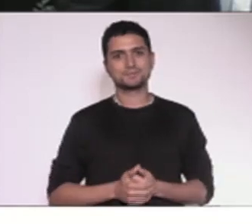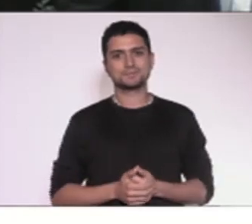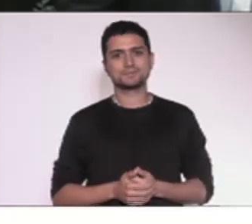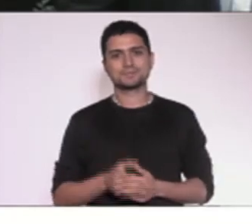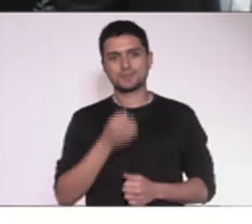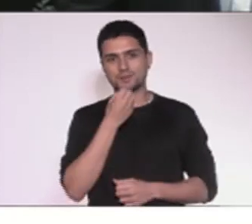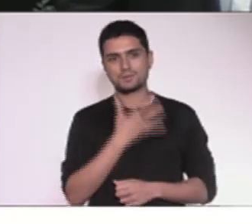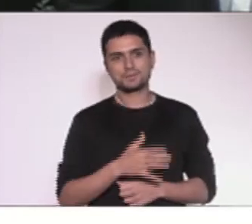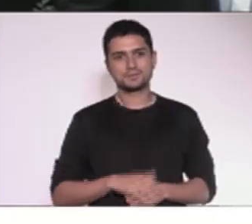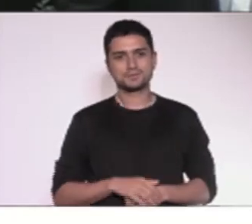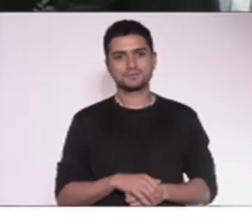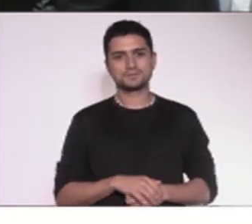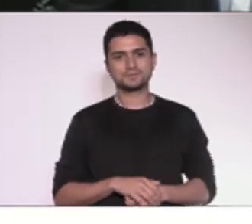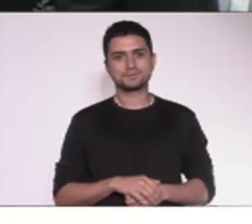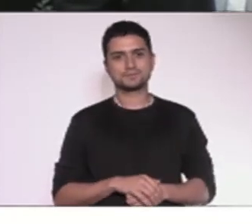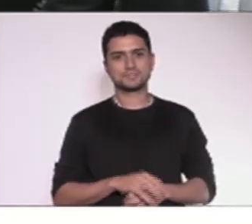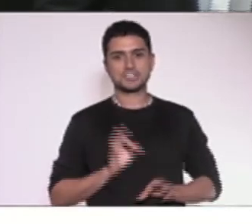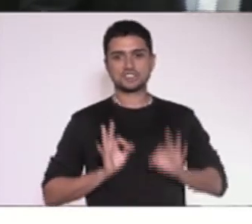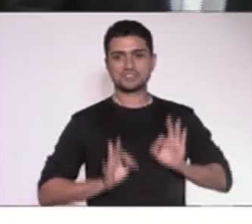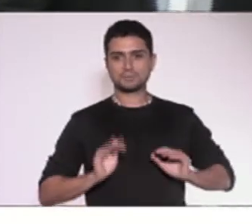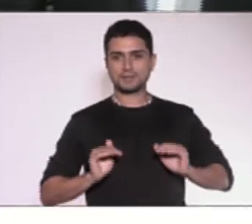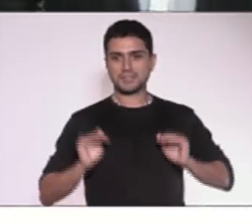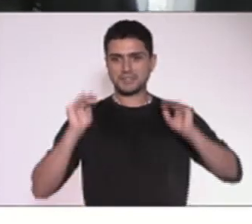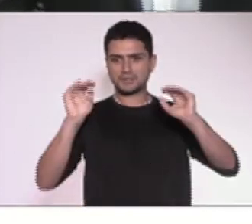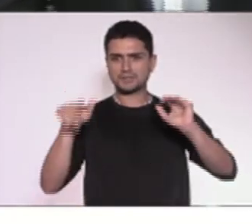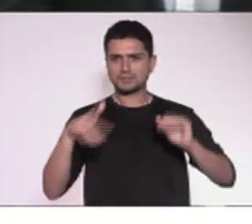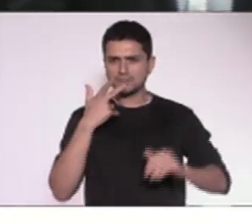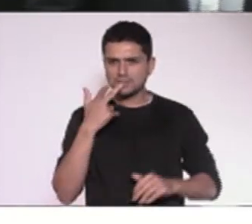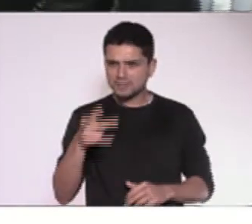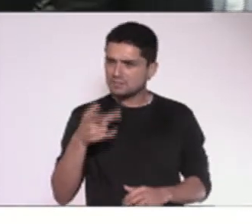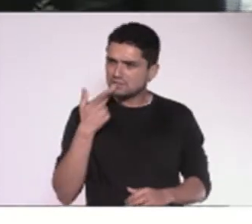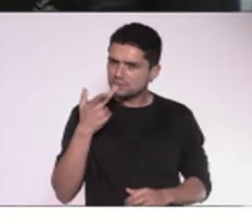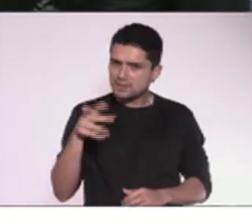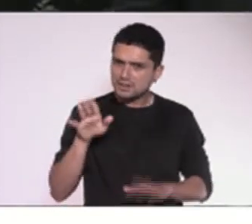falando direitinho mesmo, né? Desembargadora, às vezes, está falando bem o Marcos, né?